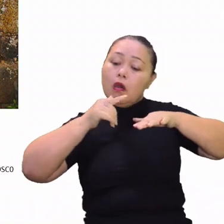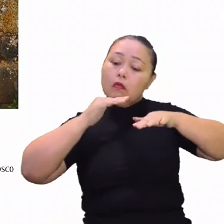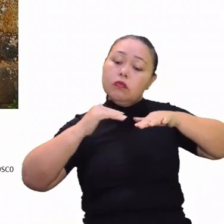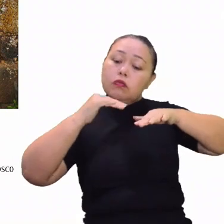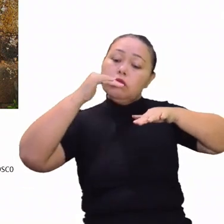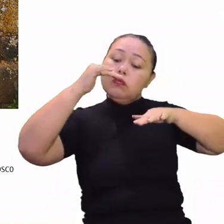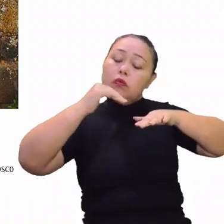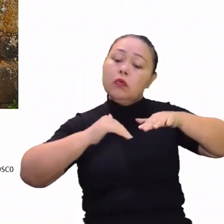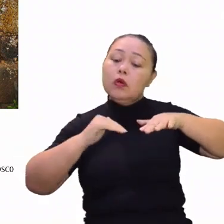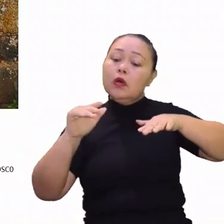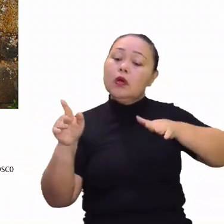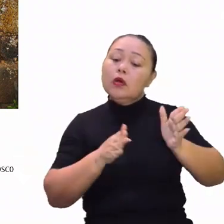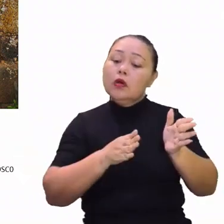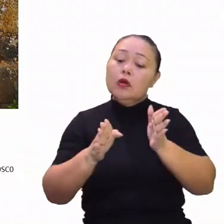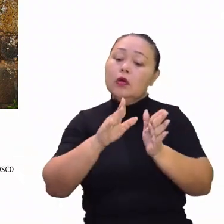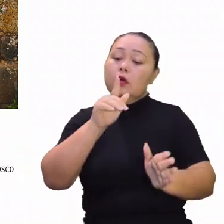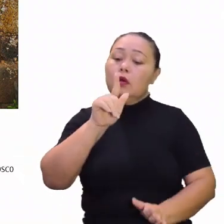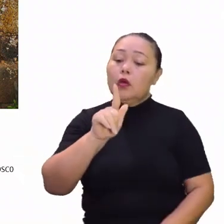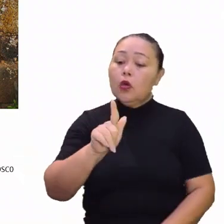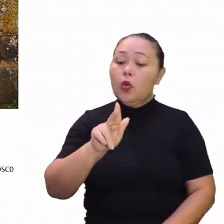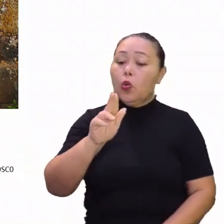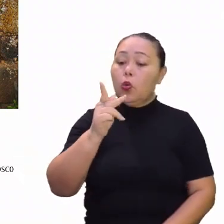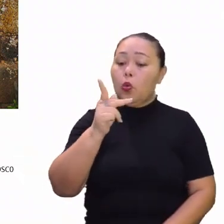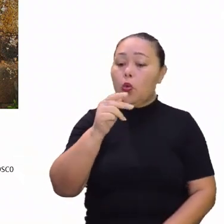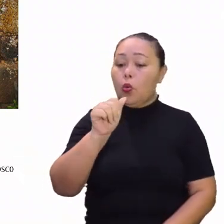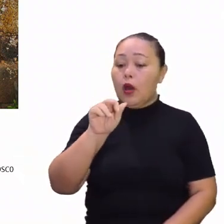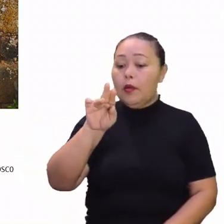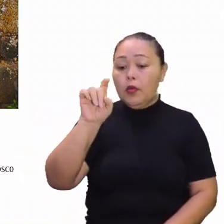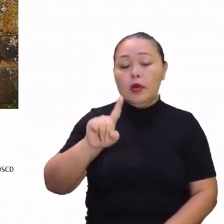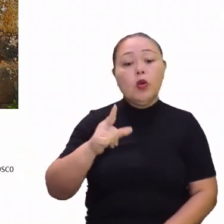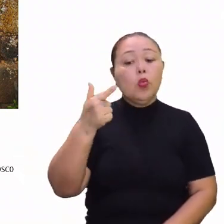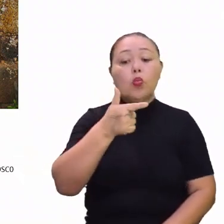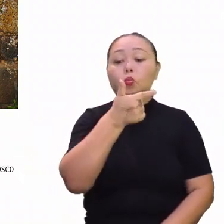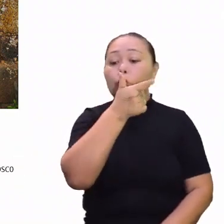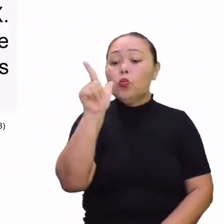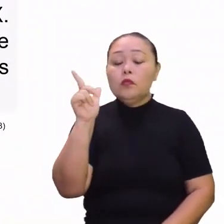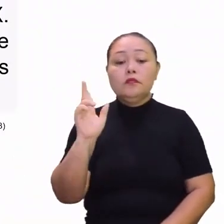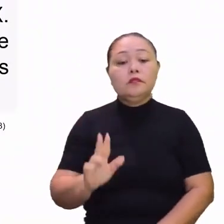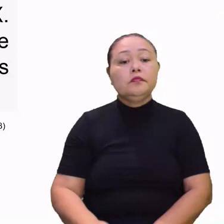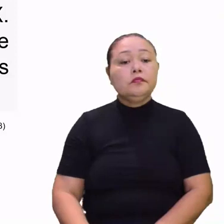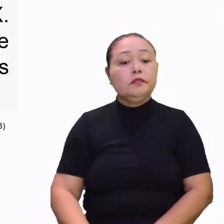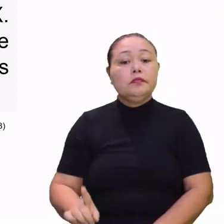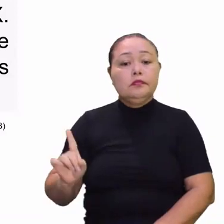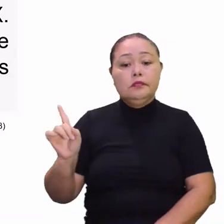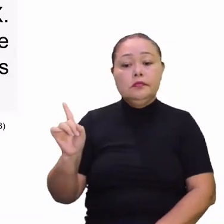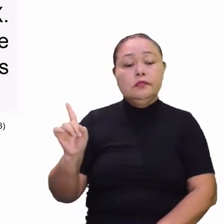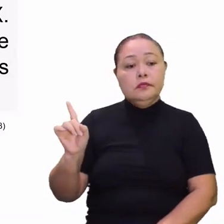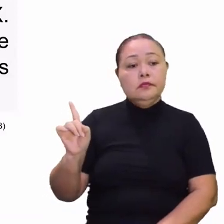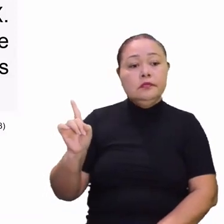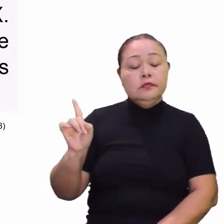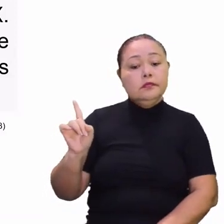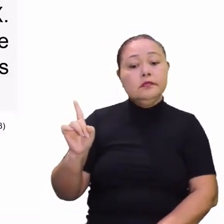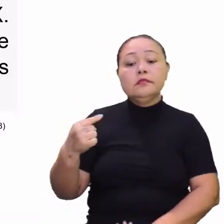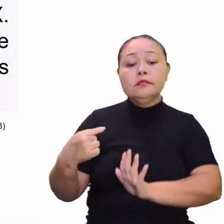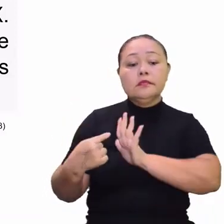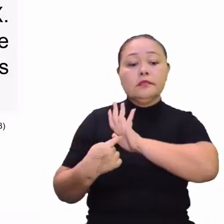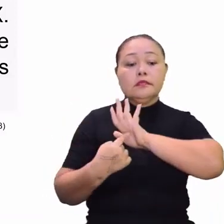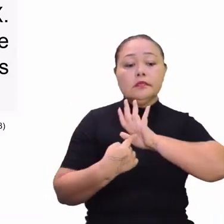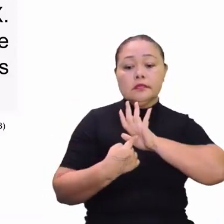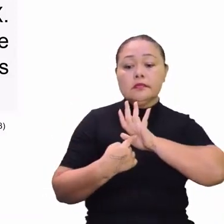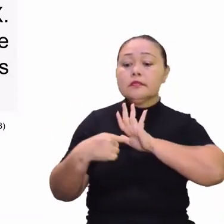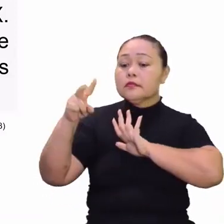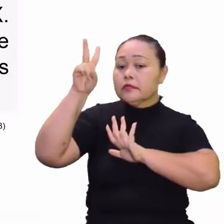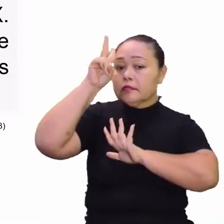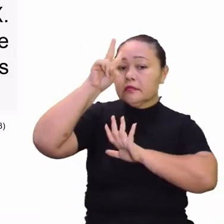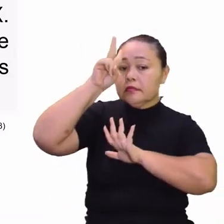águas do rio Guaporé. Agora a gente vai falar um pouquinho de outra situação aqui que está retratando também